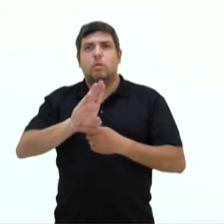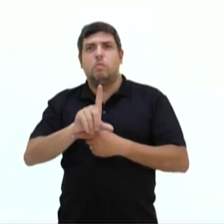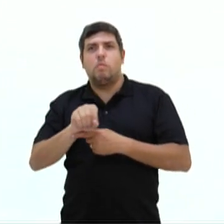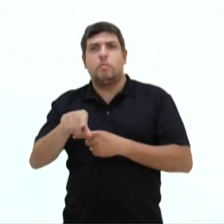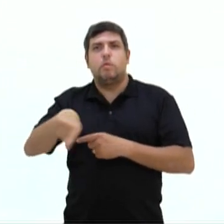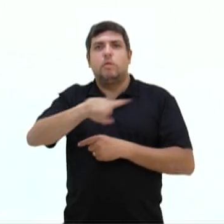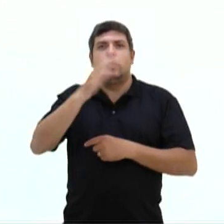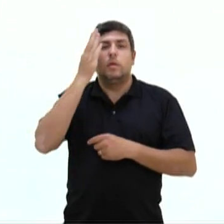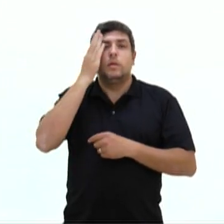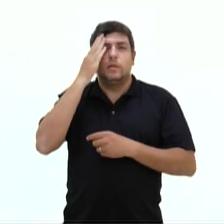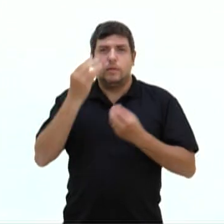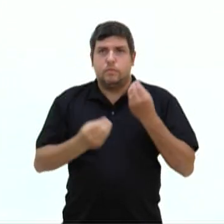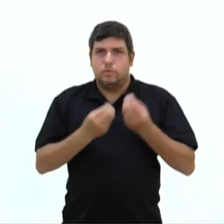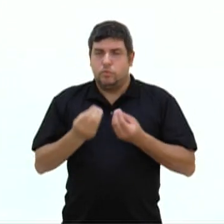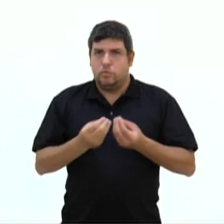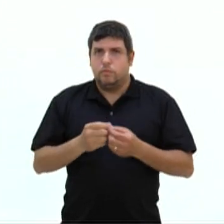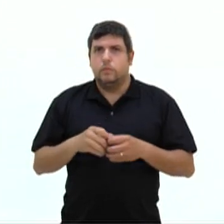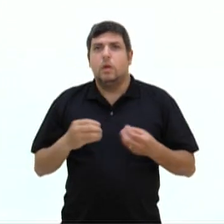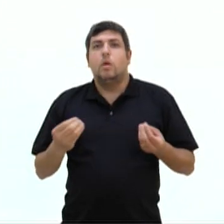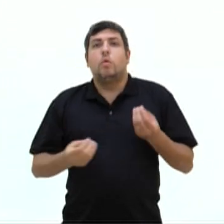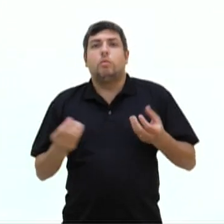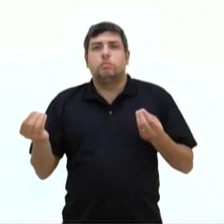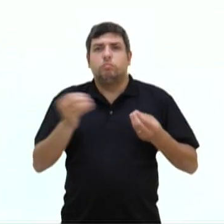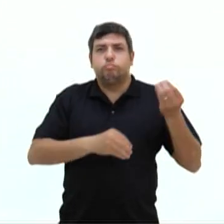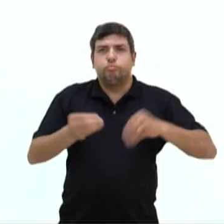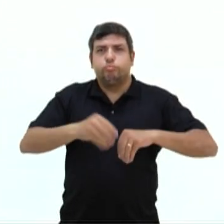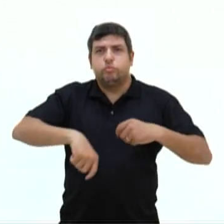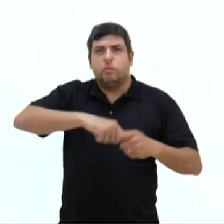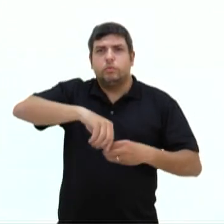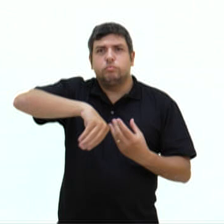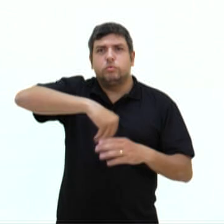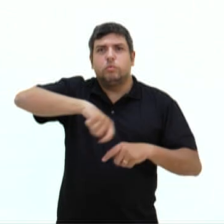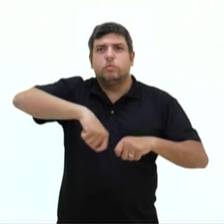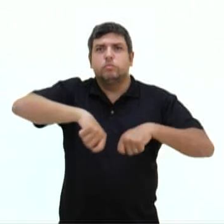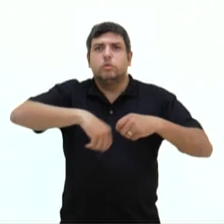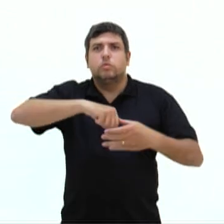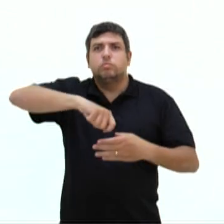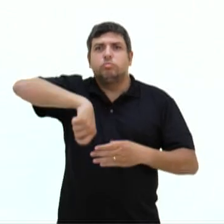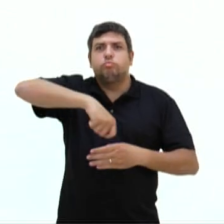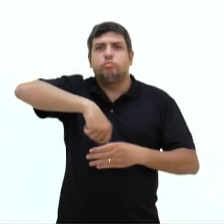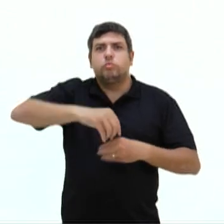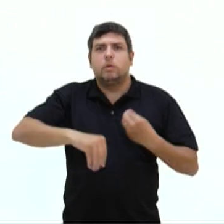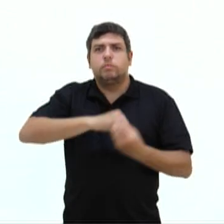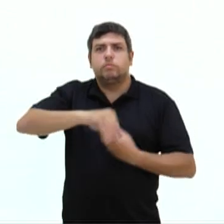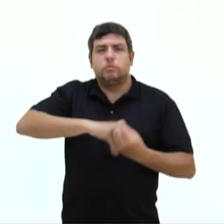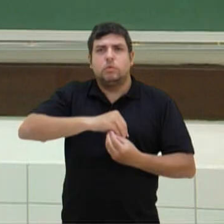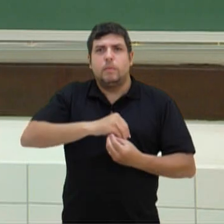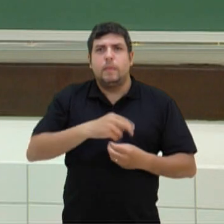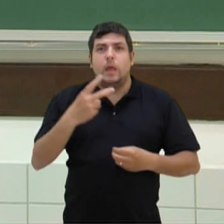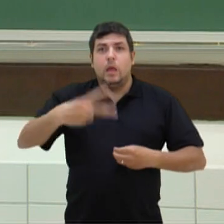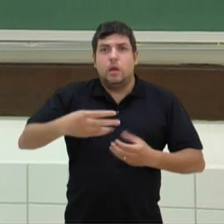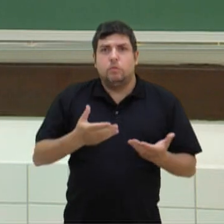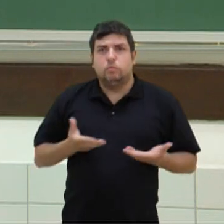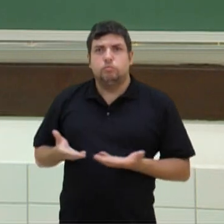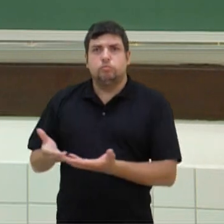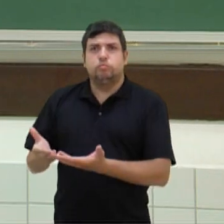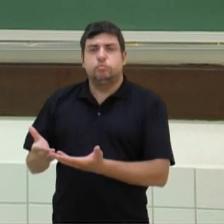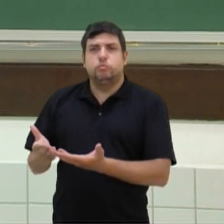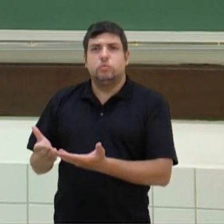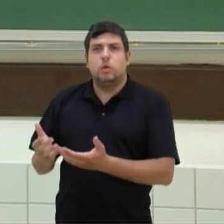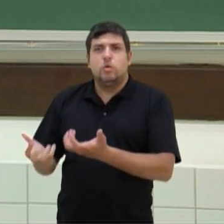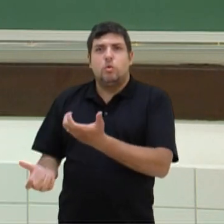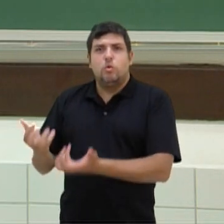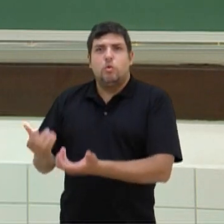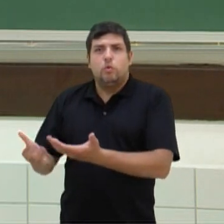coloca todos os ingredientes numa tigela e vai misturar. A segunda parte é colocar na forma para assar e a terceira é retirar o bolo do